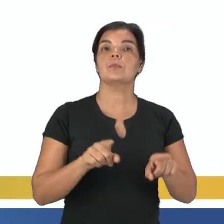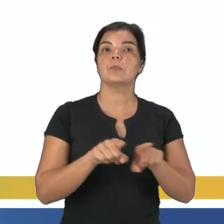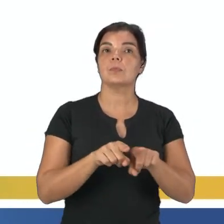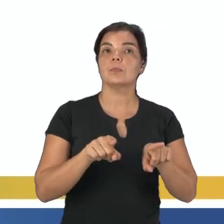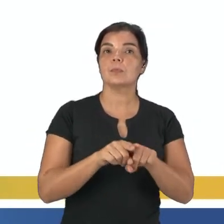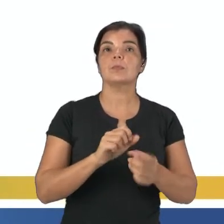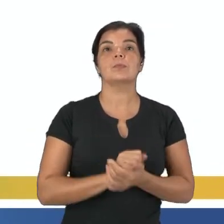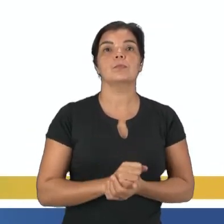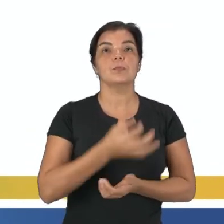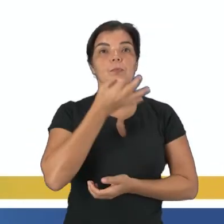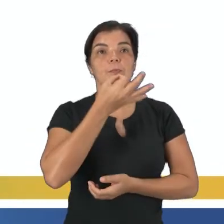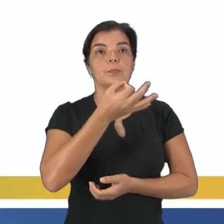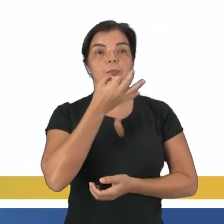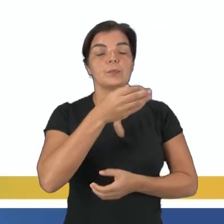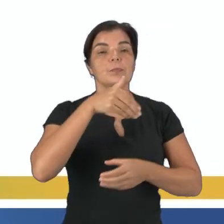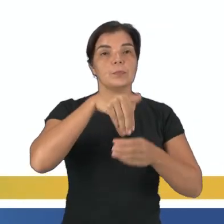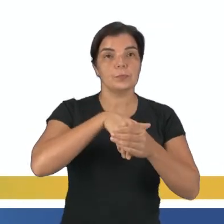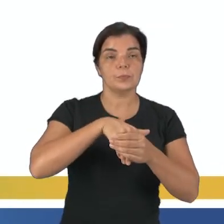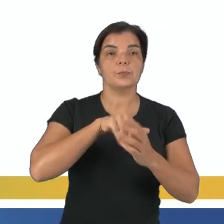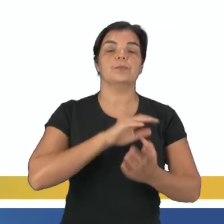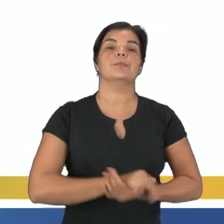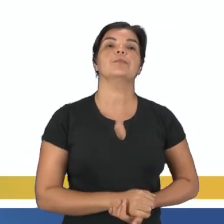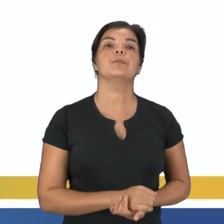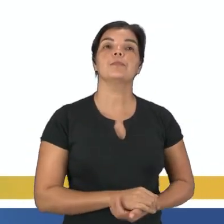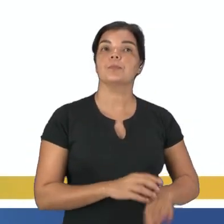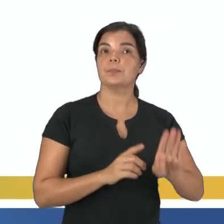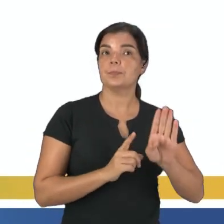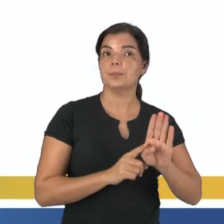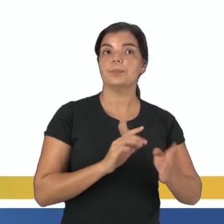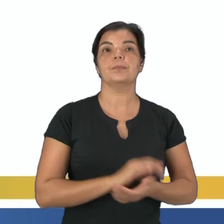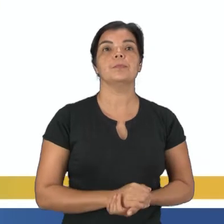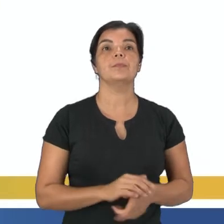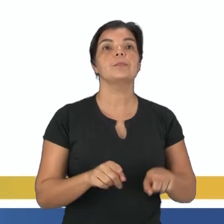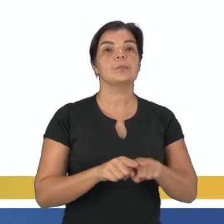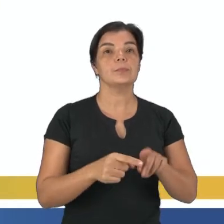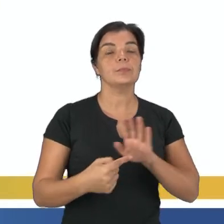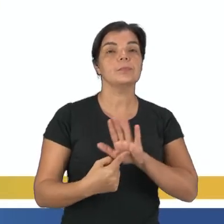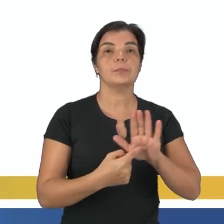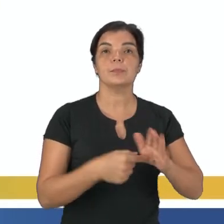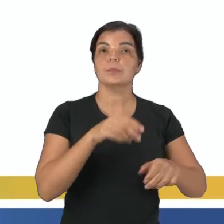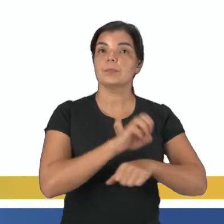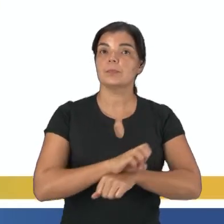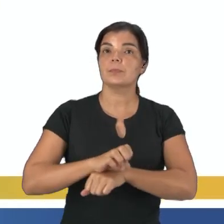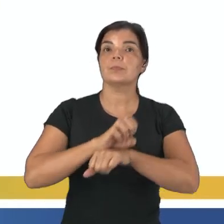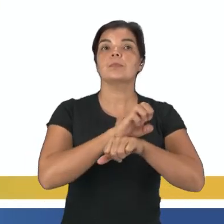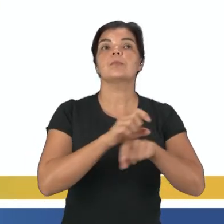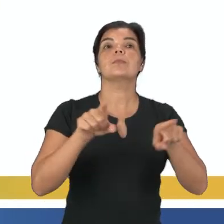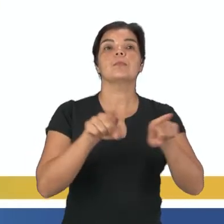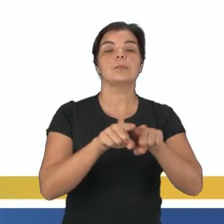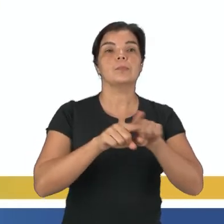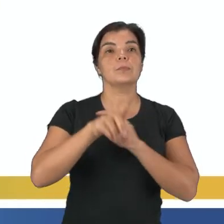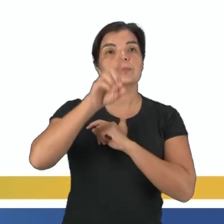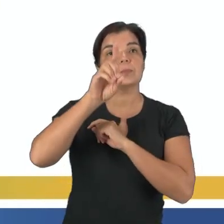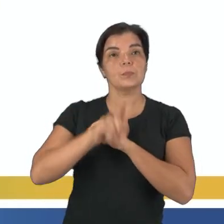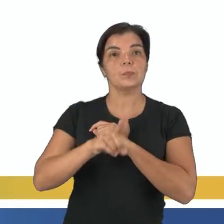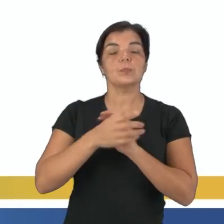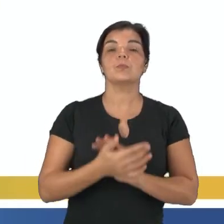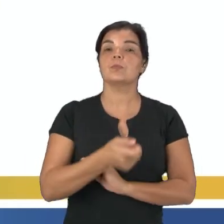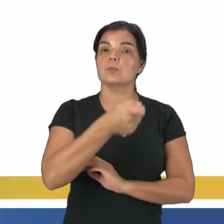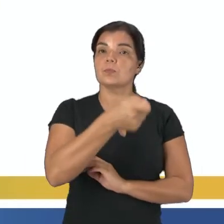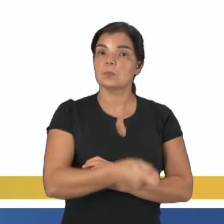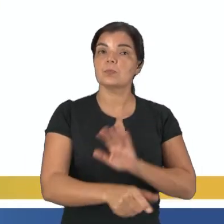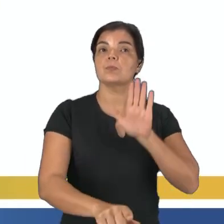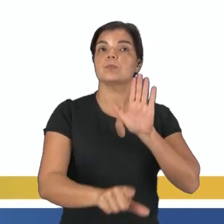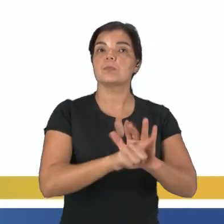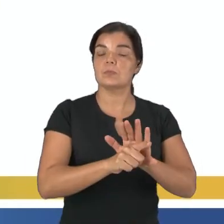públicos através da sua opinião e do seu voto. B, atividade desempenhada pelo Estado quando exerce